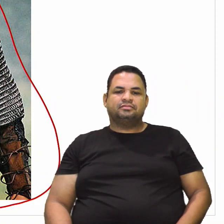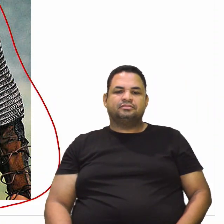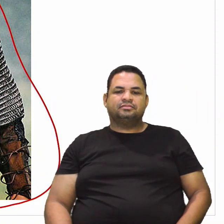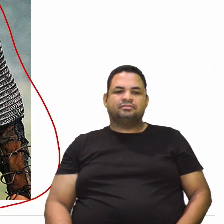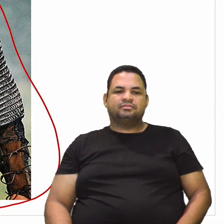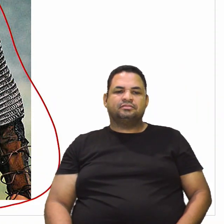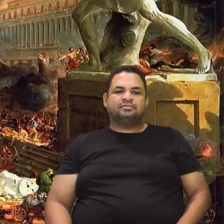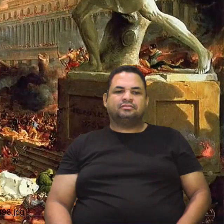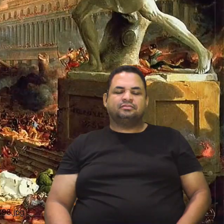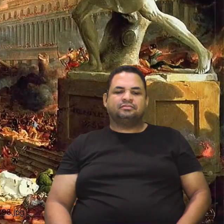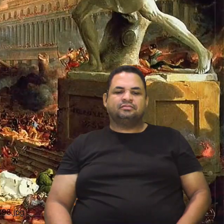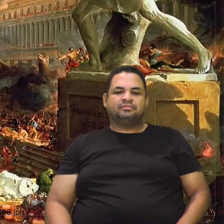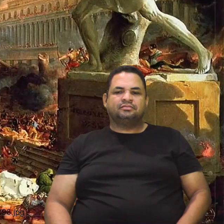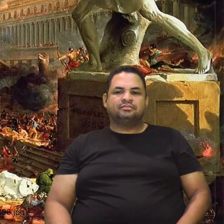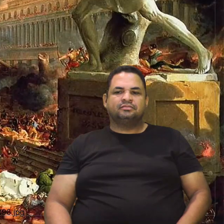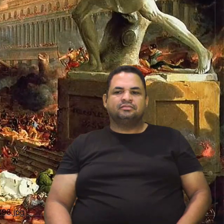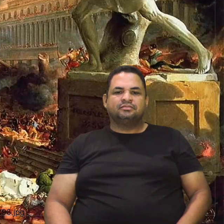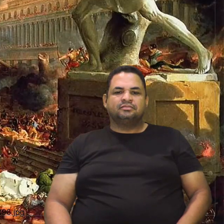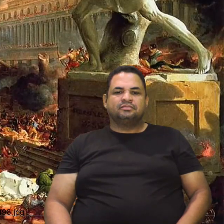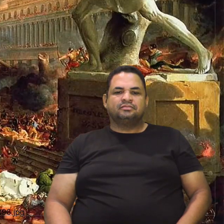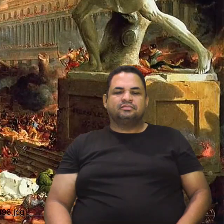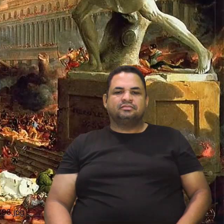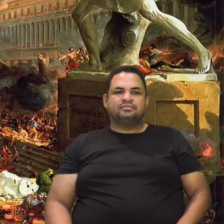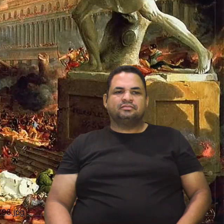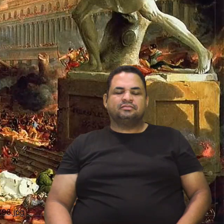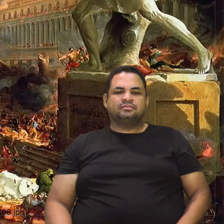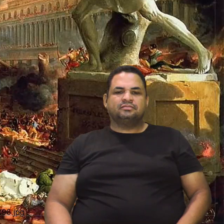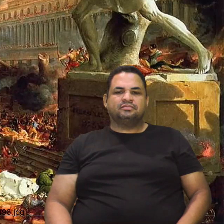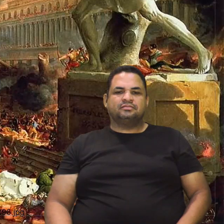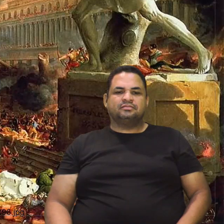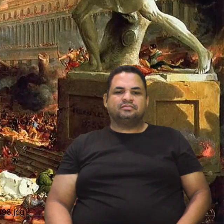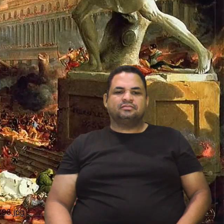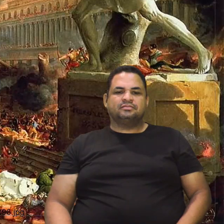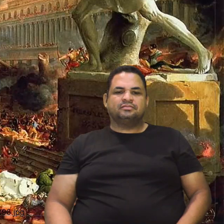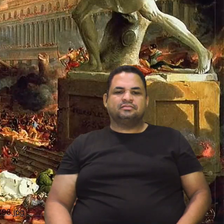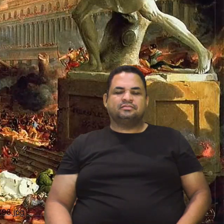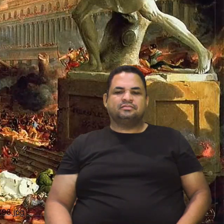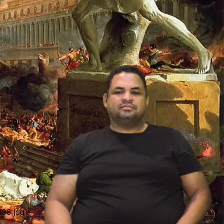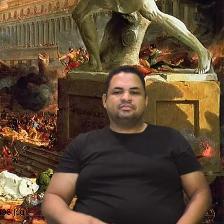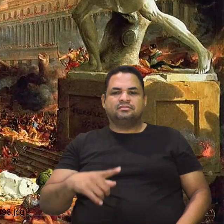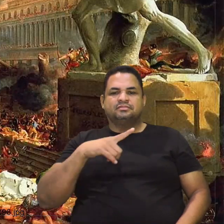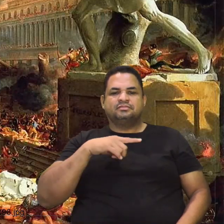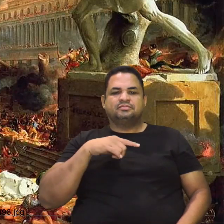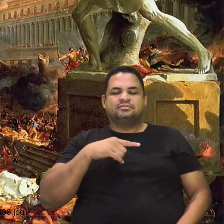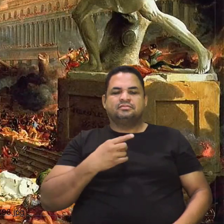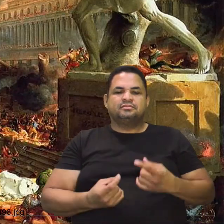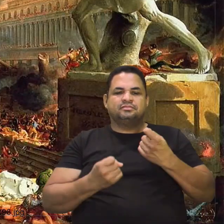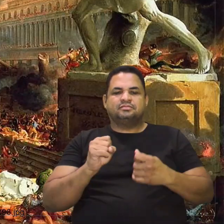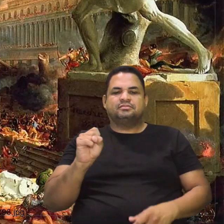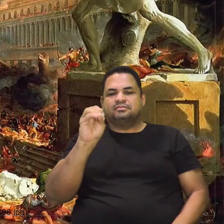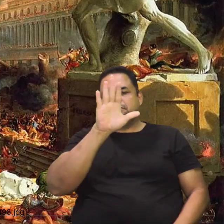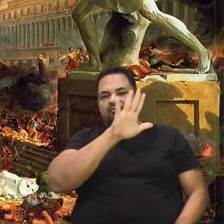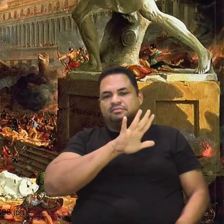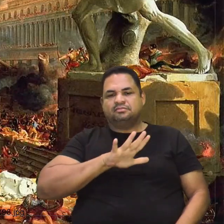Então, é por aí. Olha só, quando temos algumas imagens relacionadas